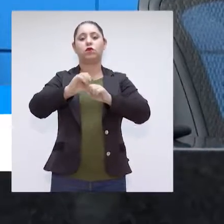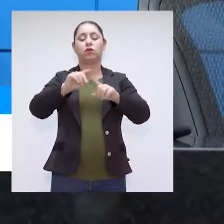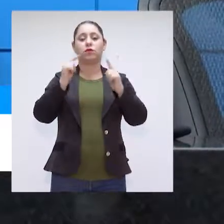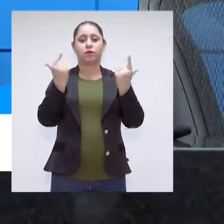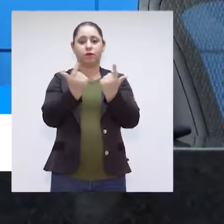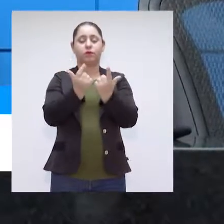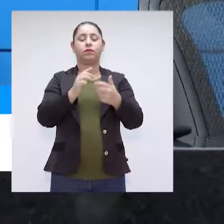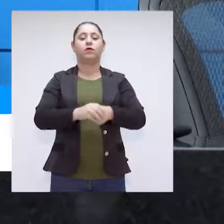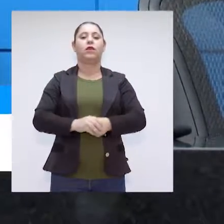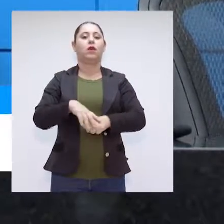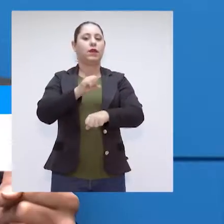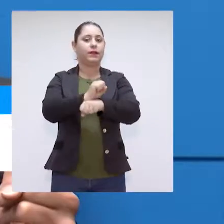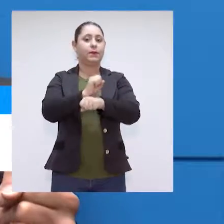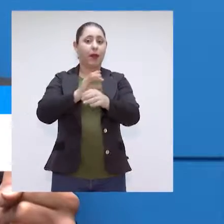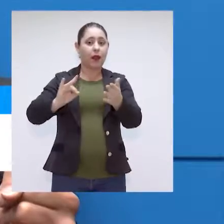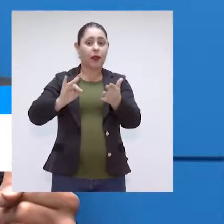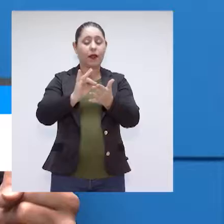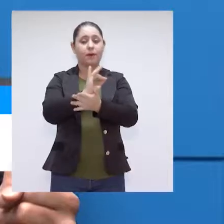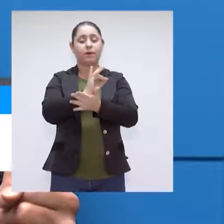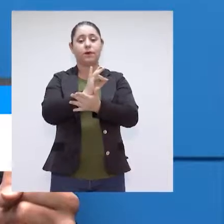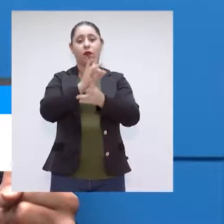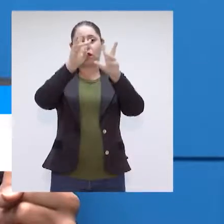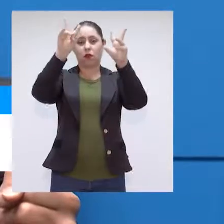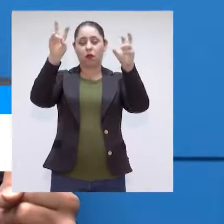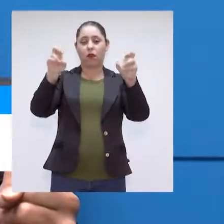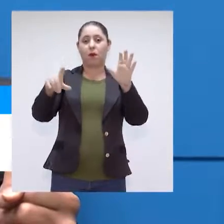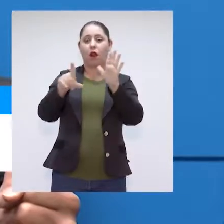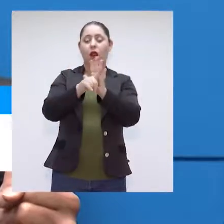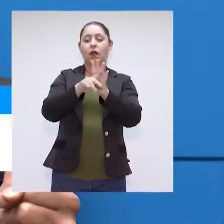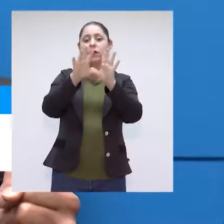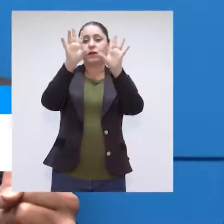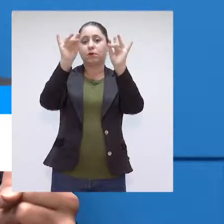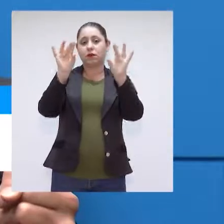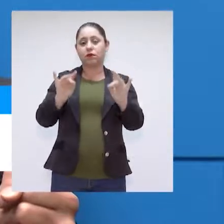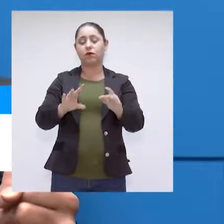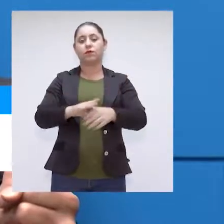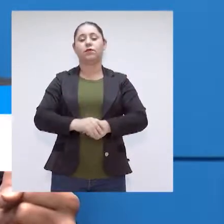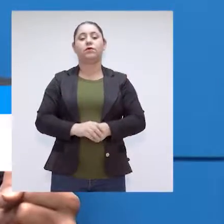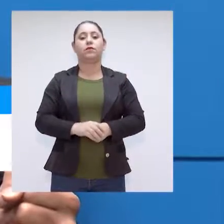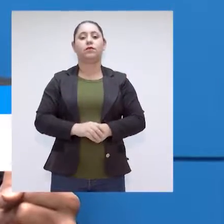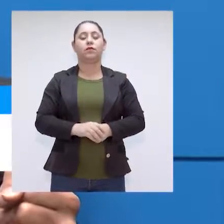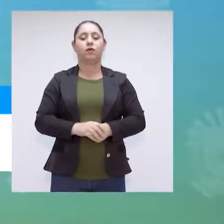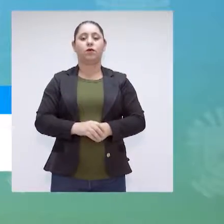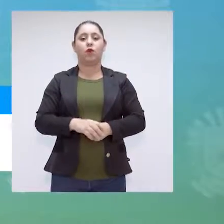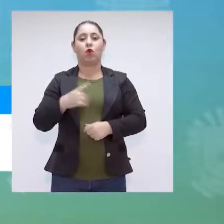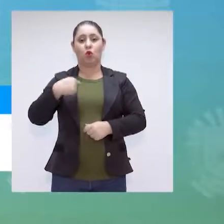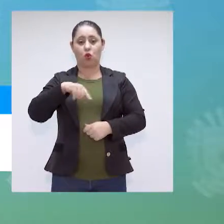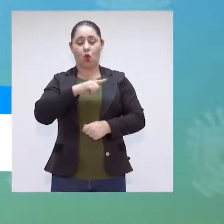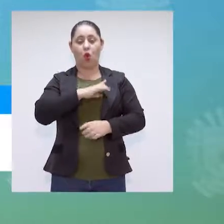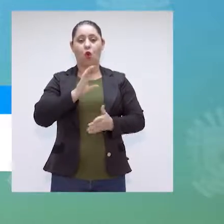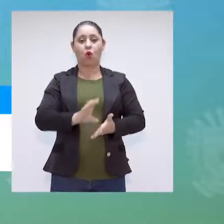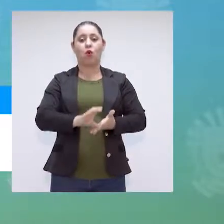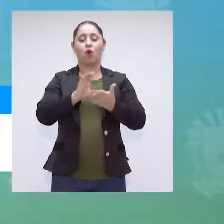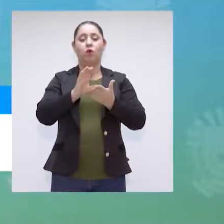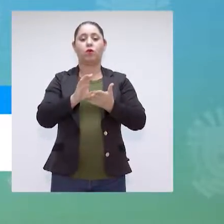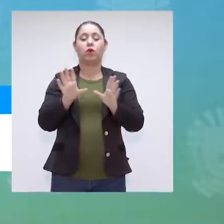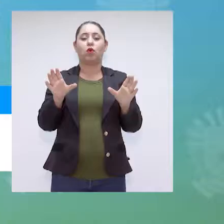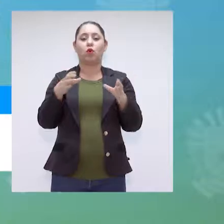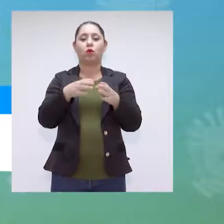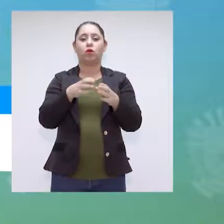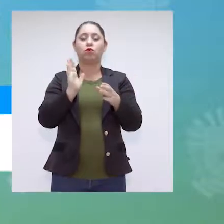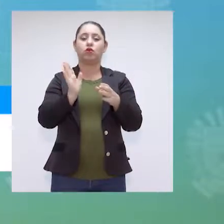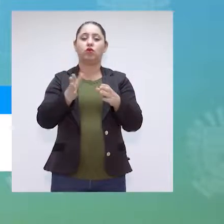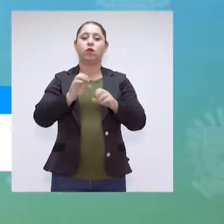Comissão de Educação da Assembleia, que espera a regulamentação da matéria por lei específica. Nós, da Comissão de Educação,